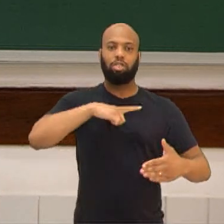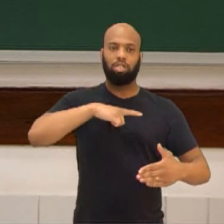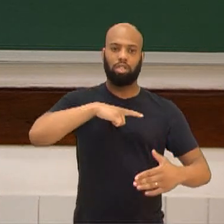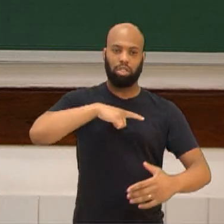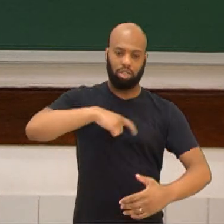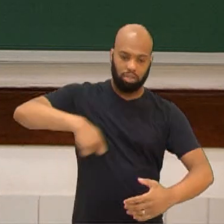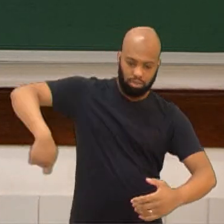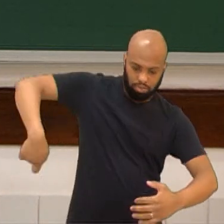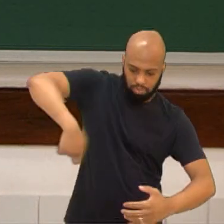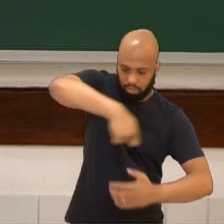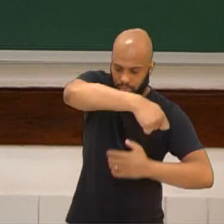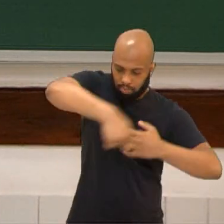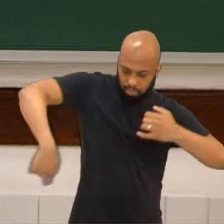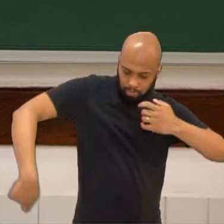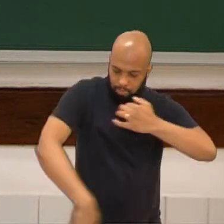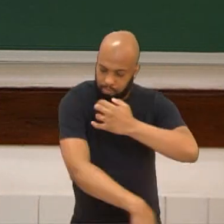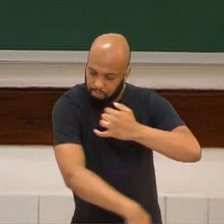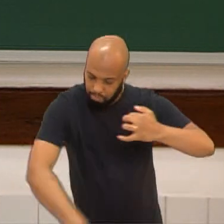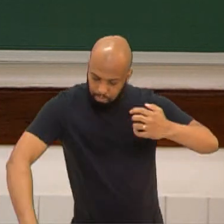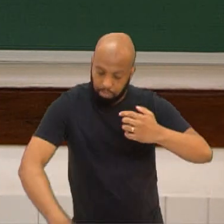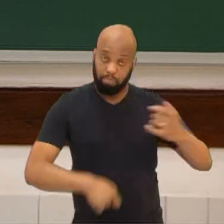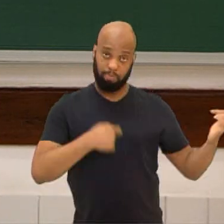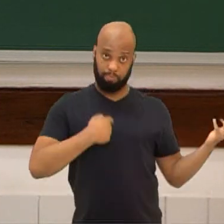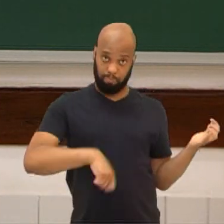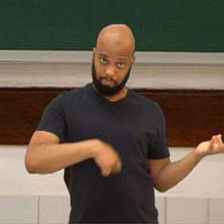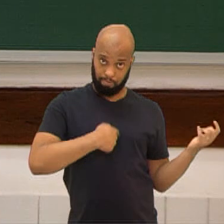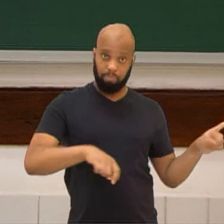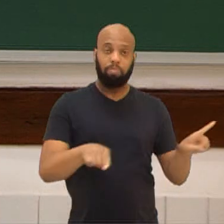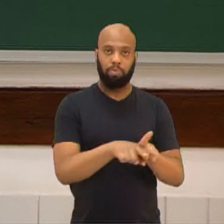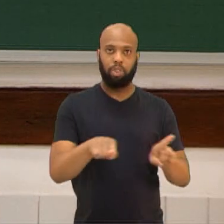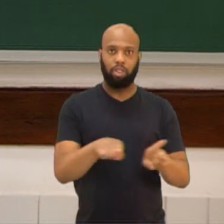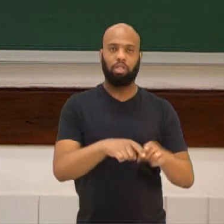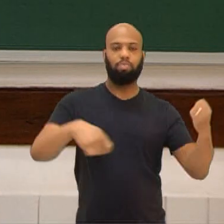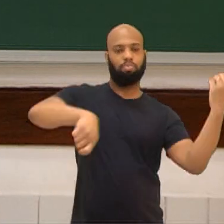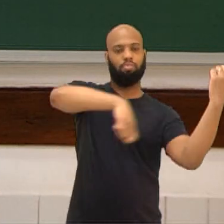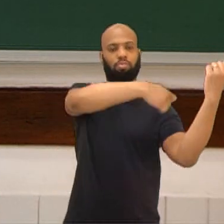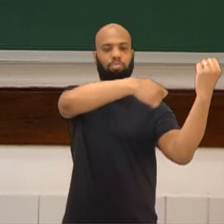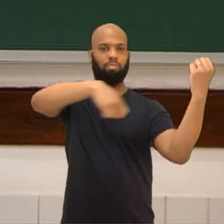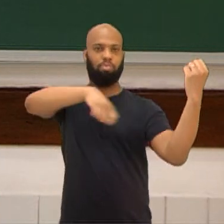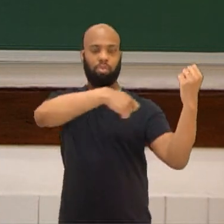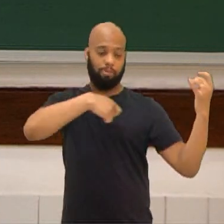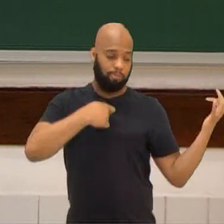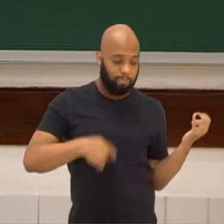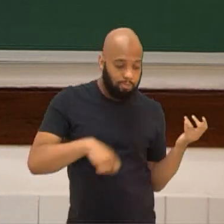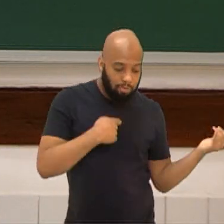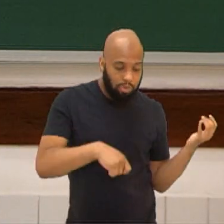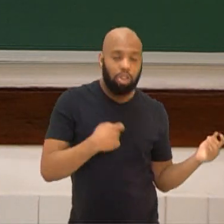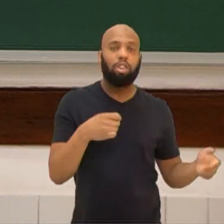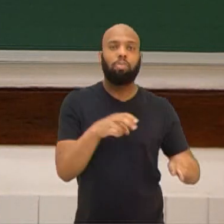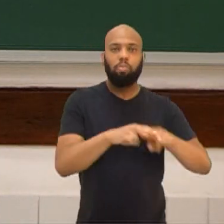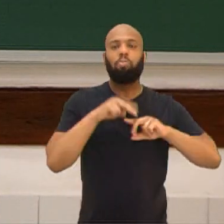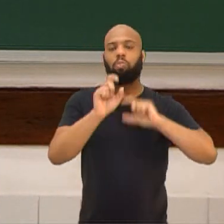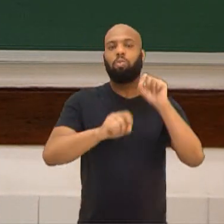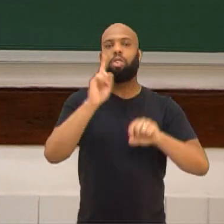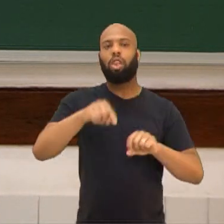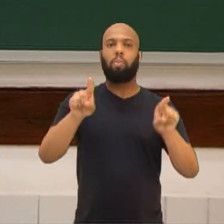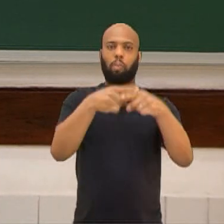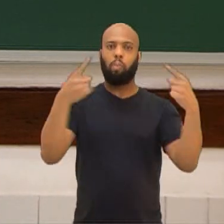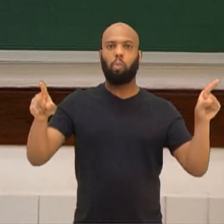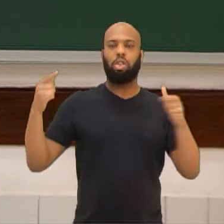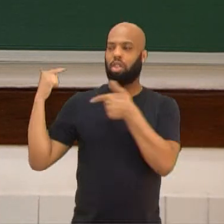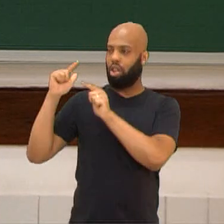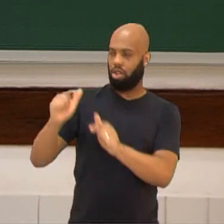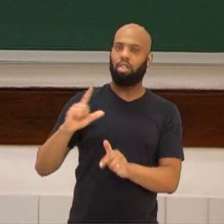violoncelo, piano e violão tradicional. O violão é por causa da música popular que ele introduziu na música